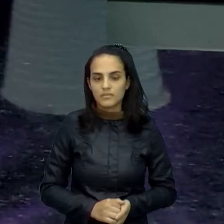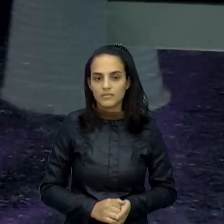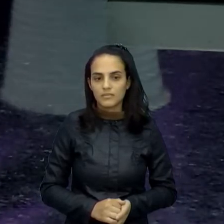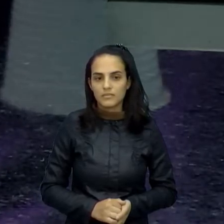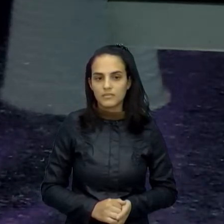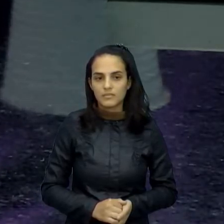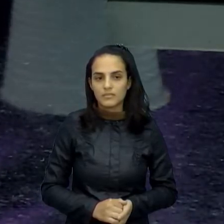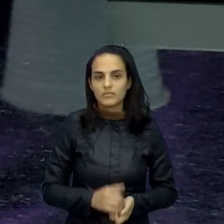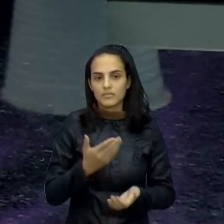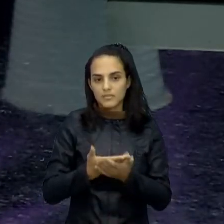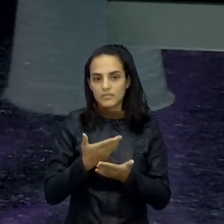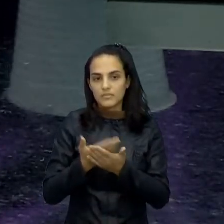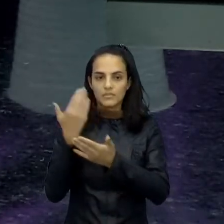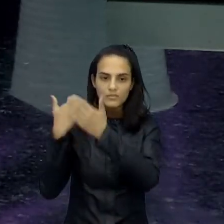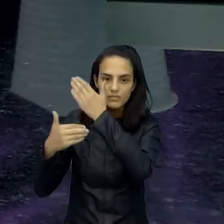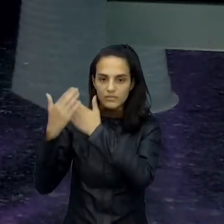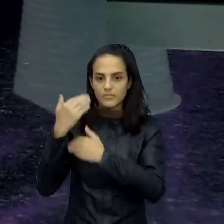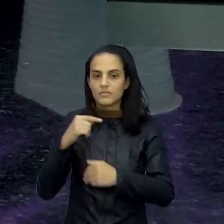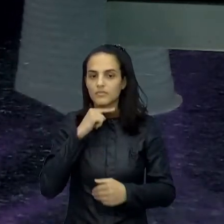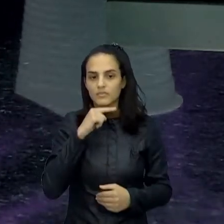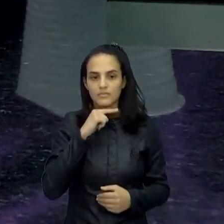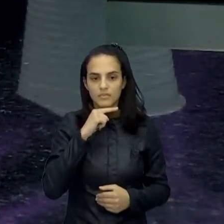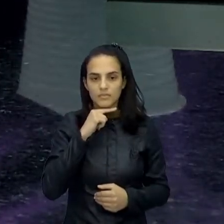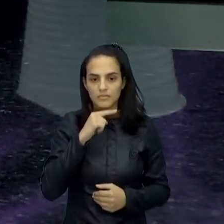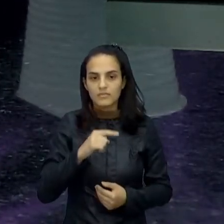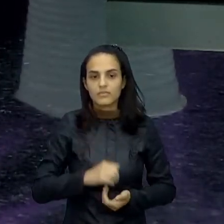Na aula passada eu tentei fazer isso e não consegui, né?